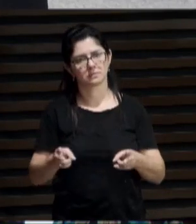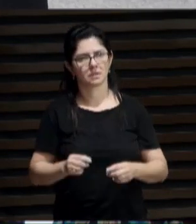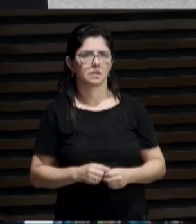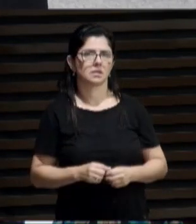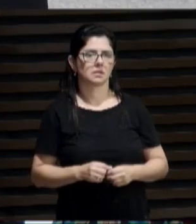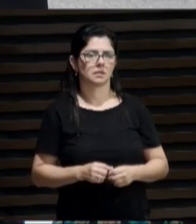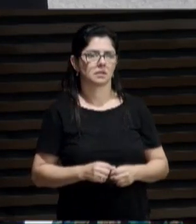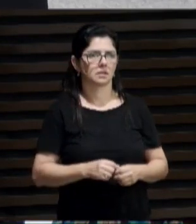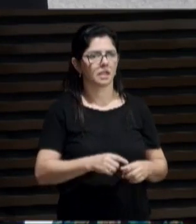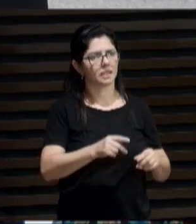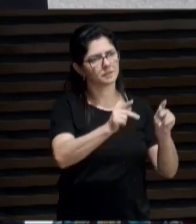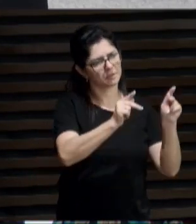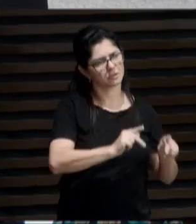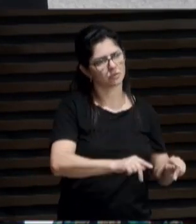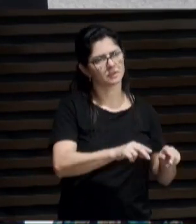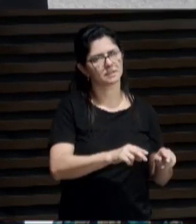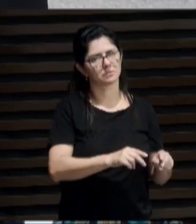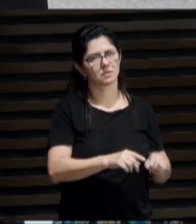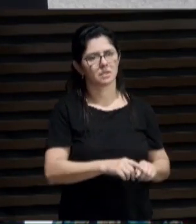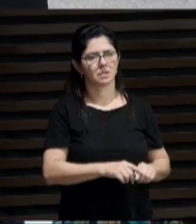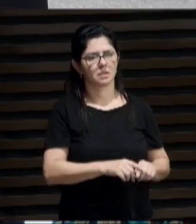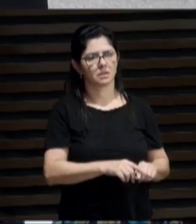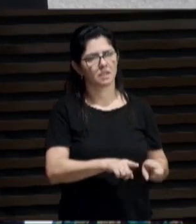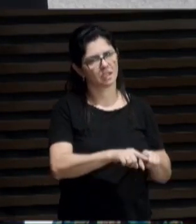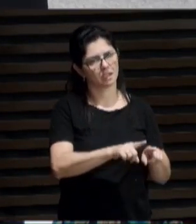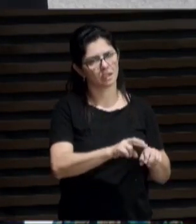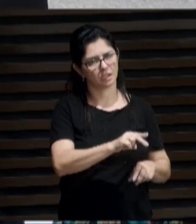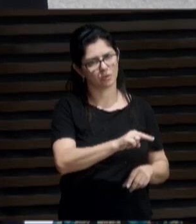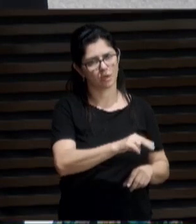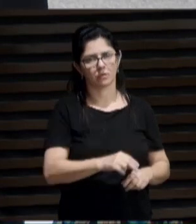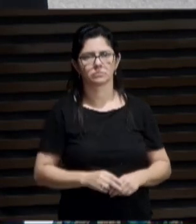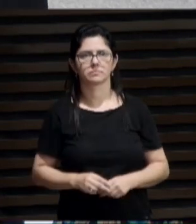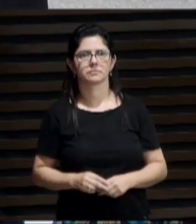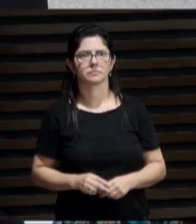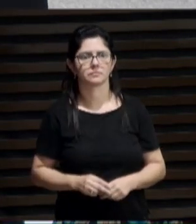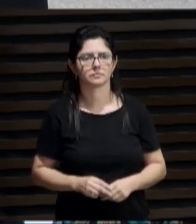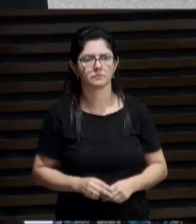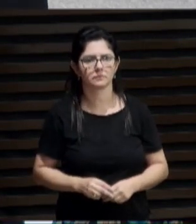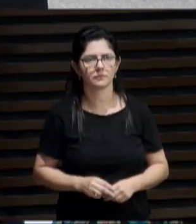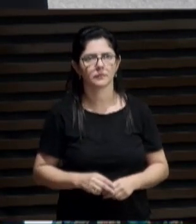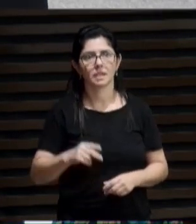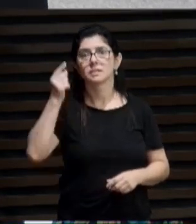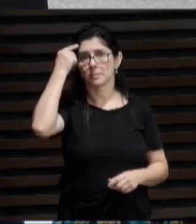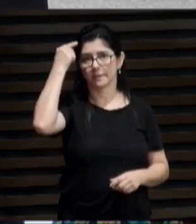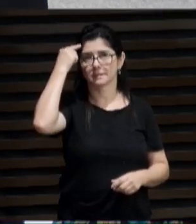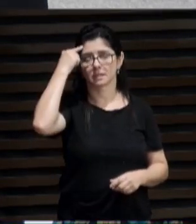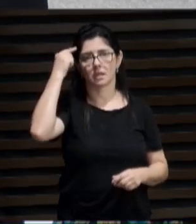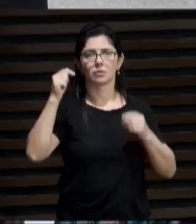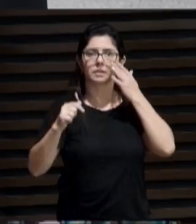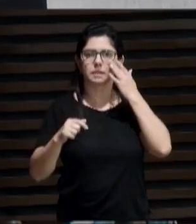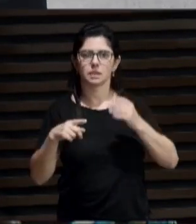mesmas. Então, nós temos que prestar atenção que se o que nós fazemos